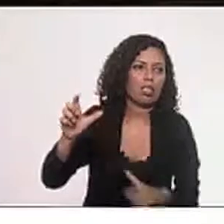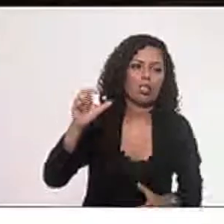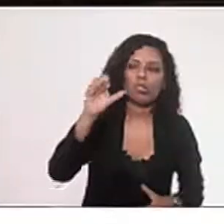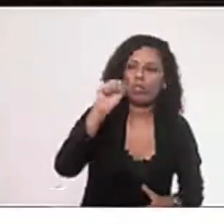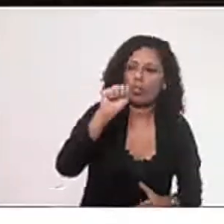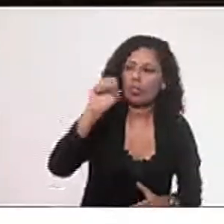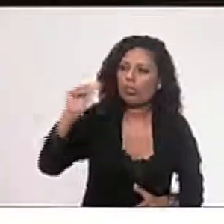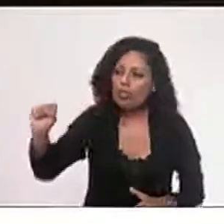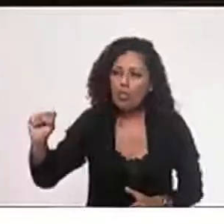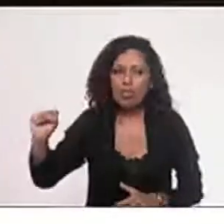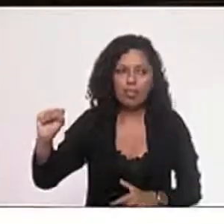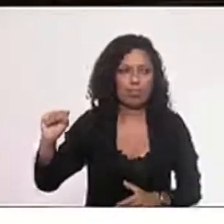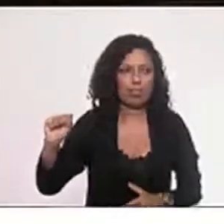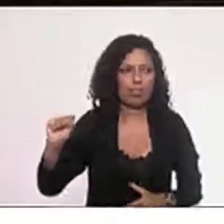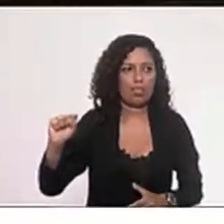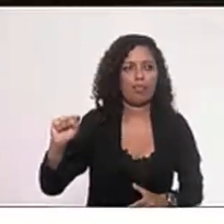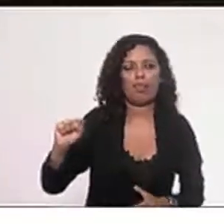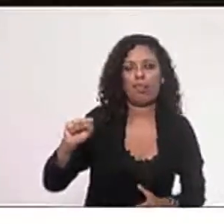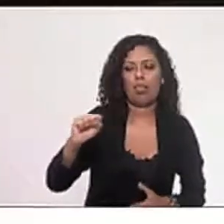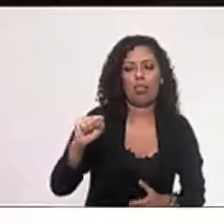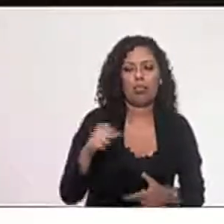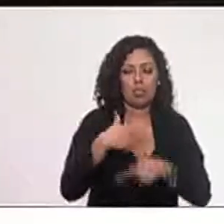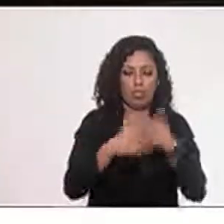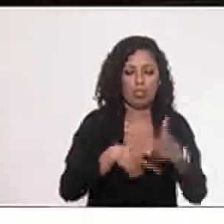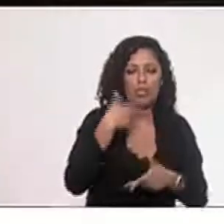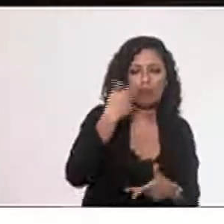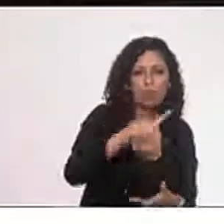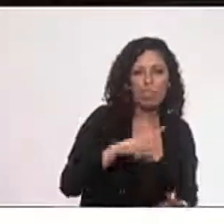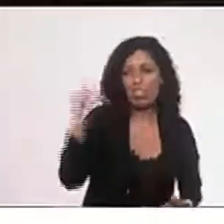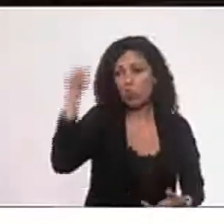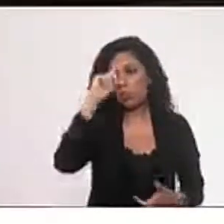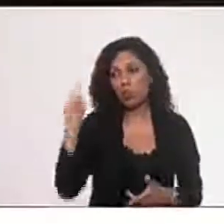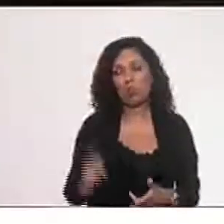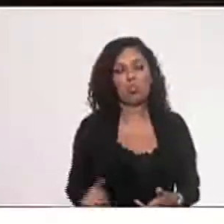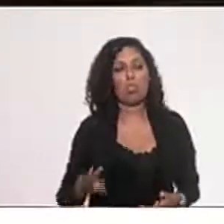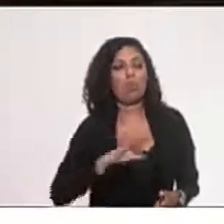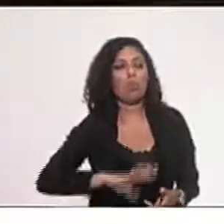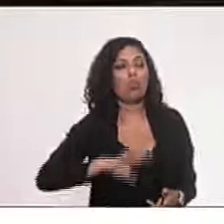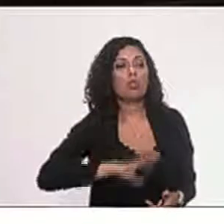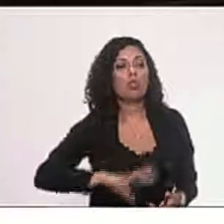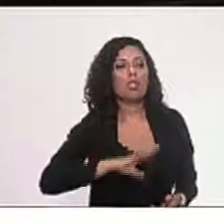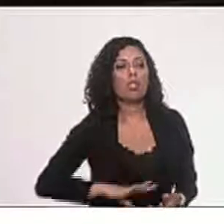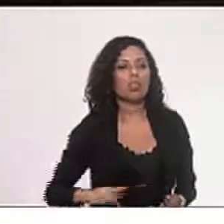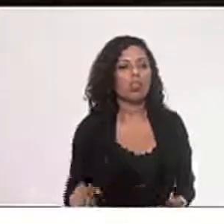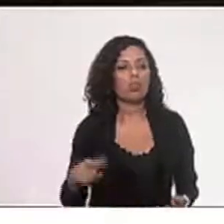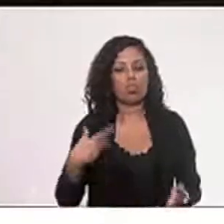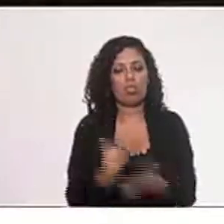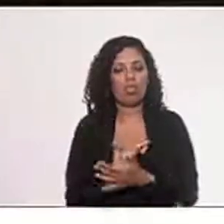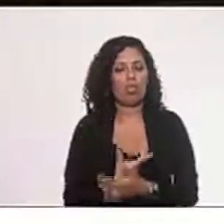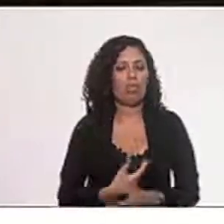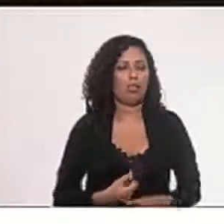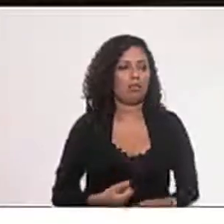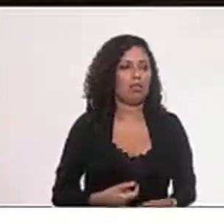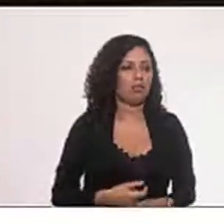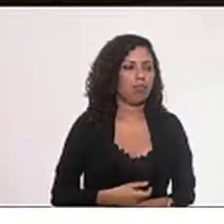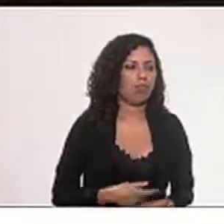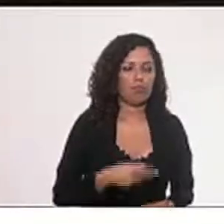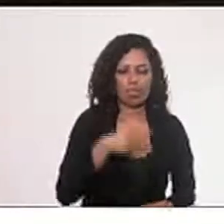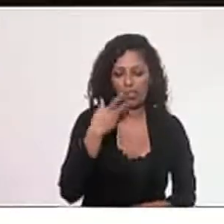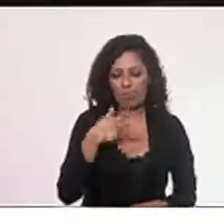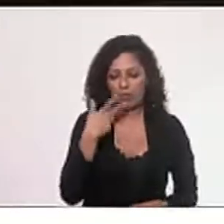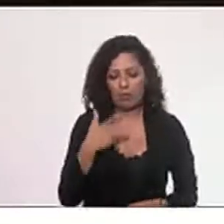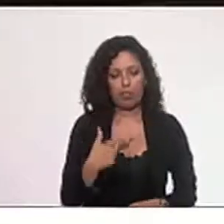s o mandato de uma deputada estadual inclusive sim pois não com a parte rápido falar em caçar pois não a